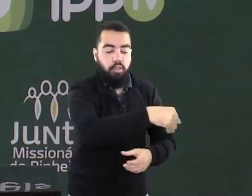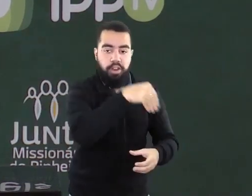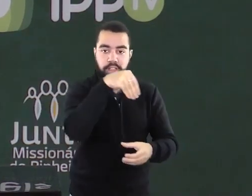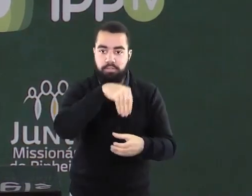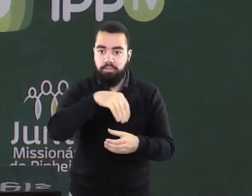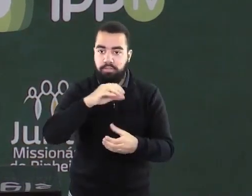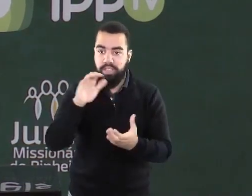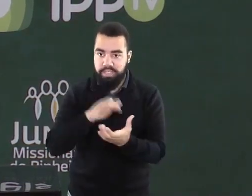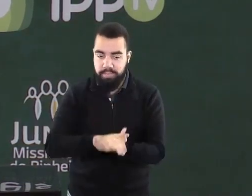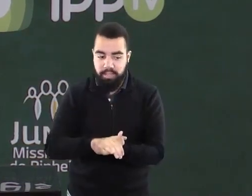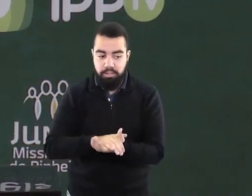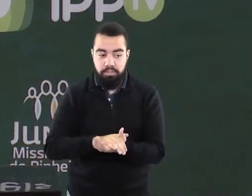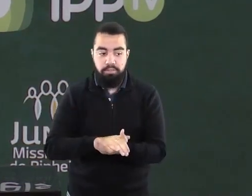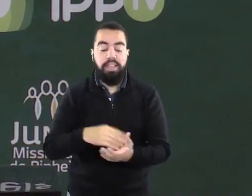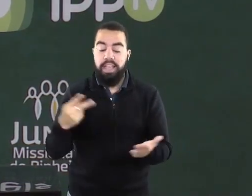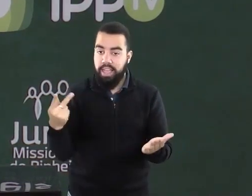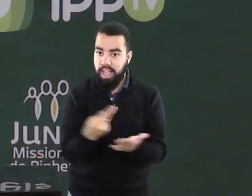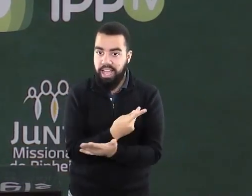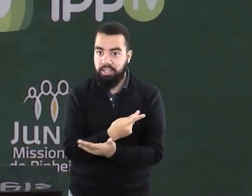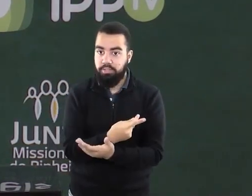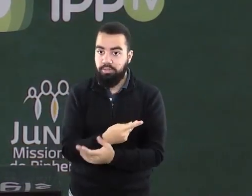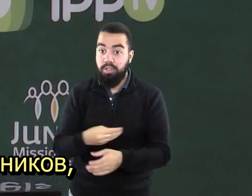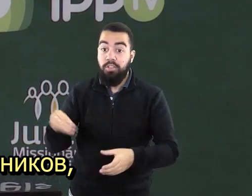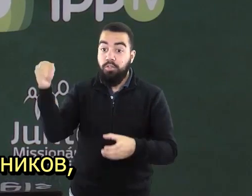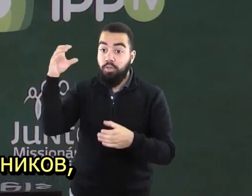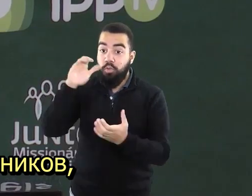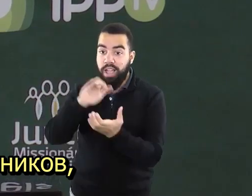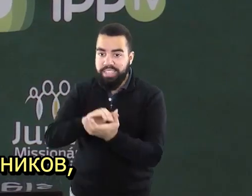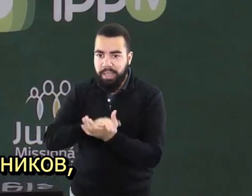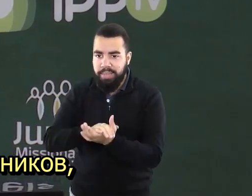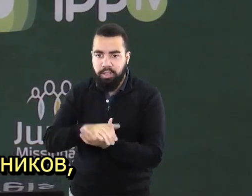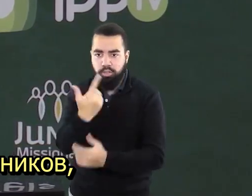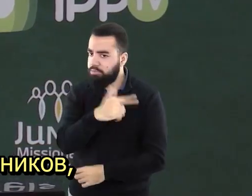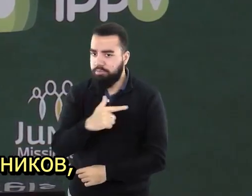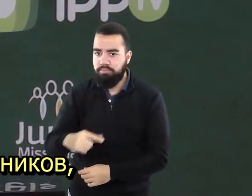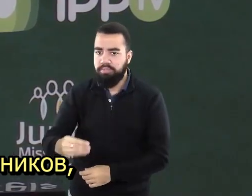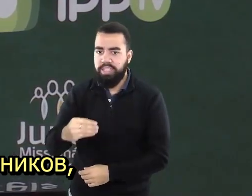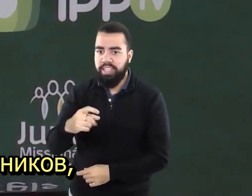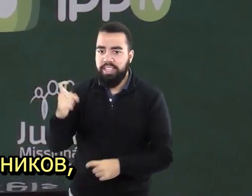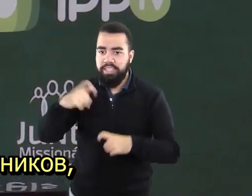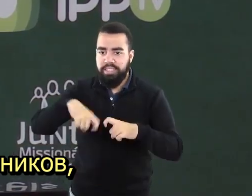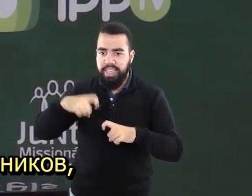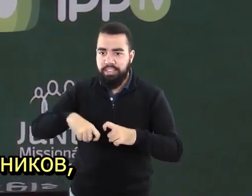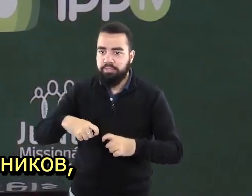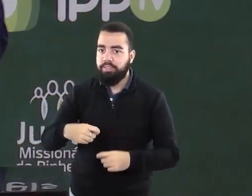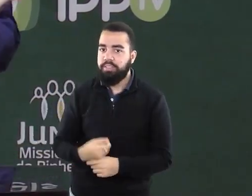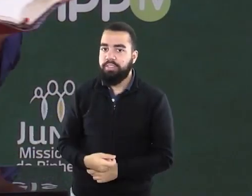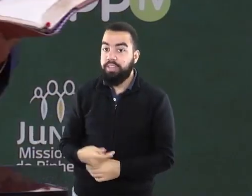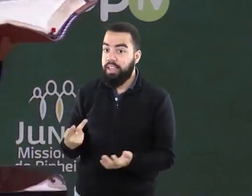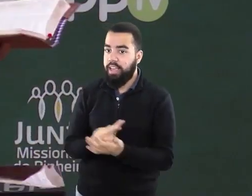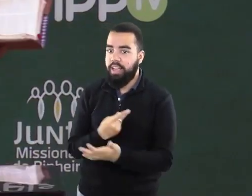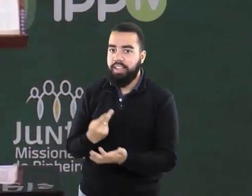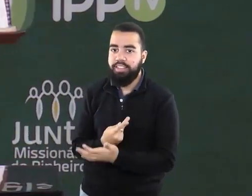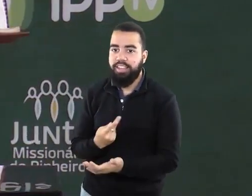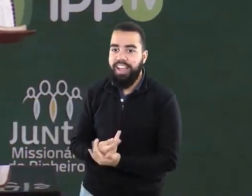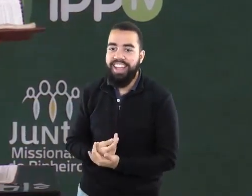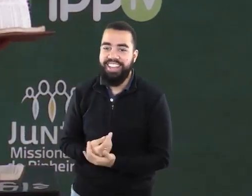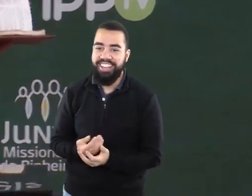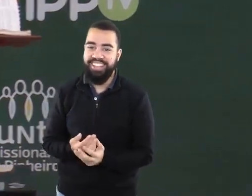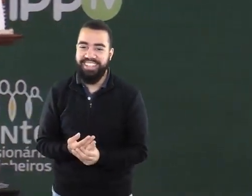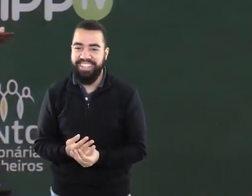no casamento é pecado. Se eu estivesse numa igreja assembleiana, pentecostal, eu já tinha declarado um glória a Deus